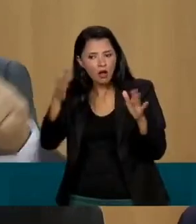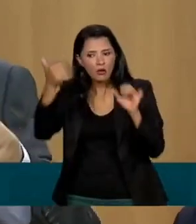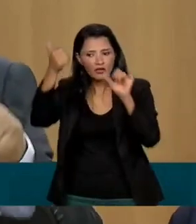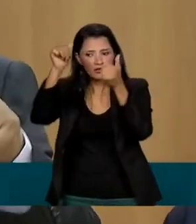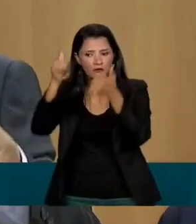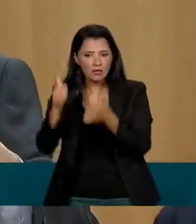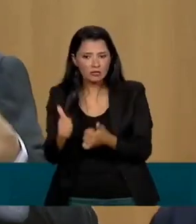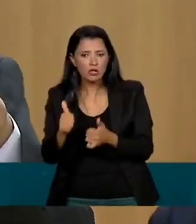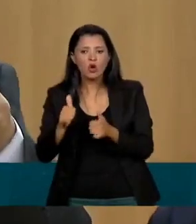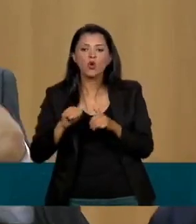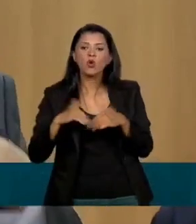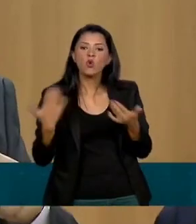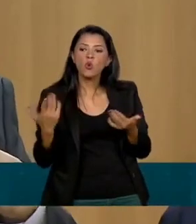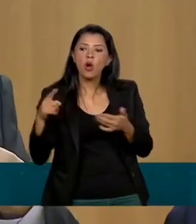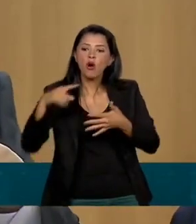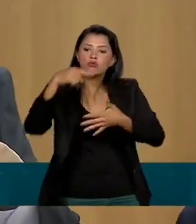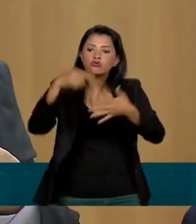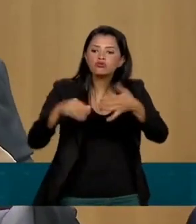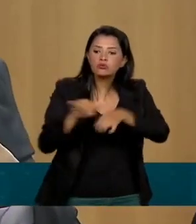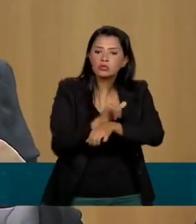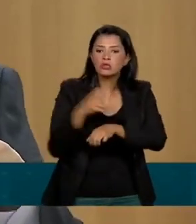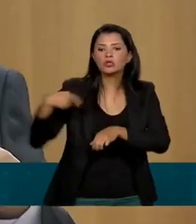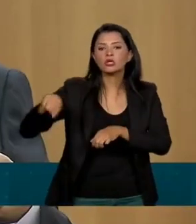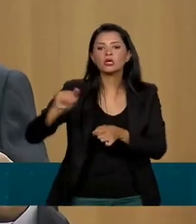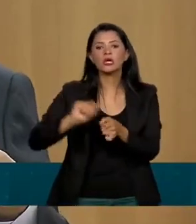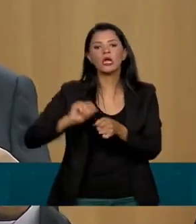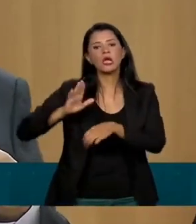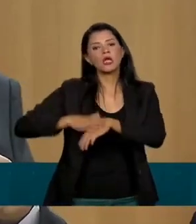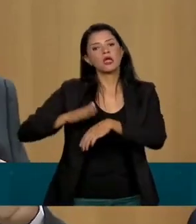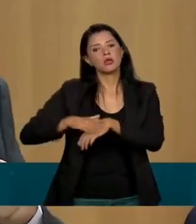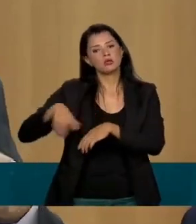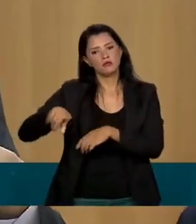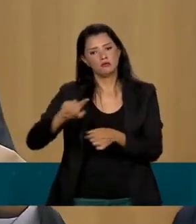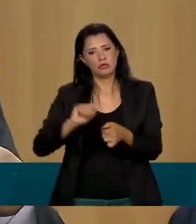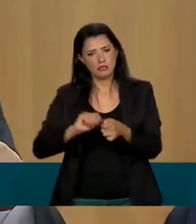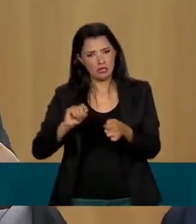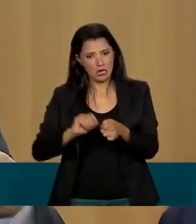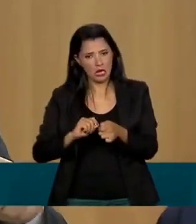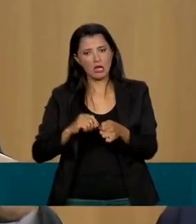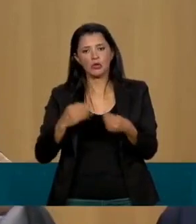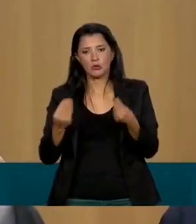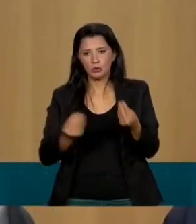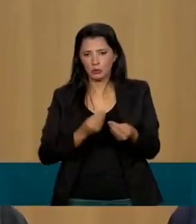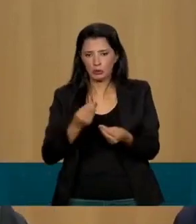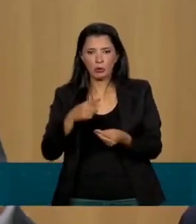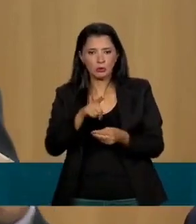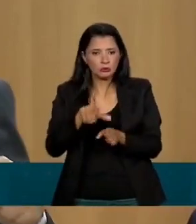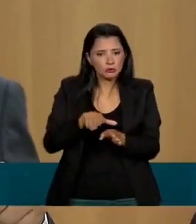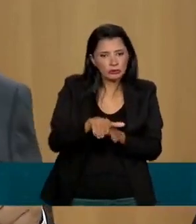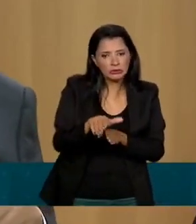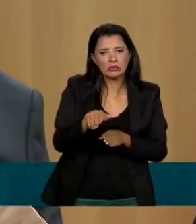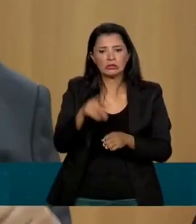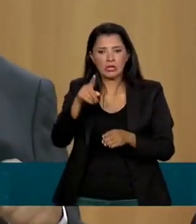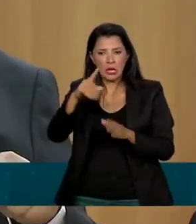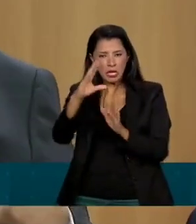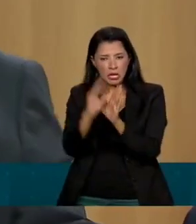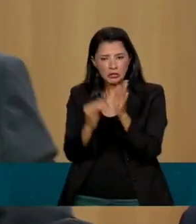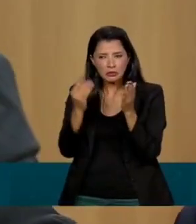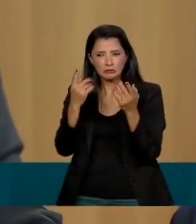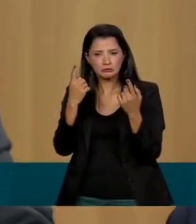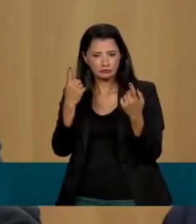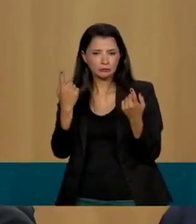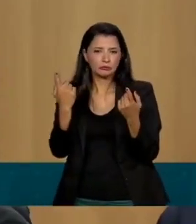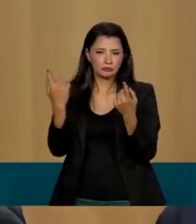avaliação e quais as medidas que eles tomaram visando a cessação do impulsionamento ou da recomendação desses conteúdos e